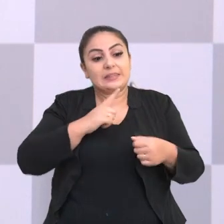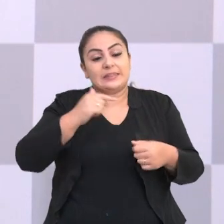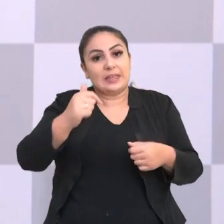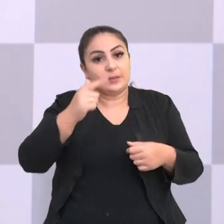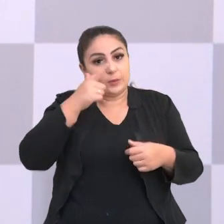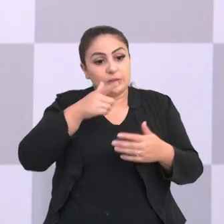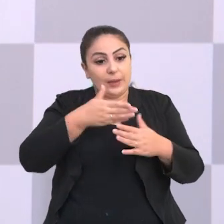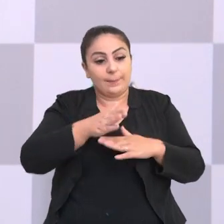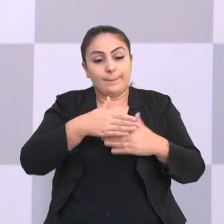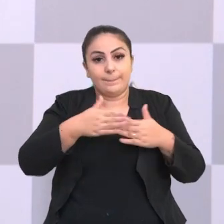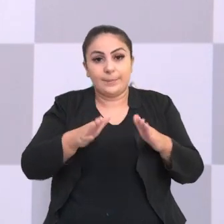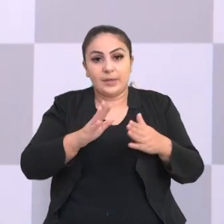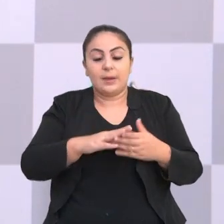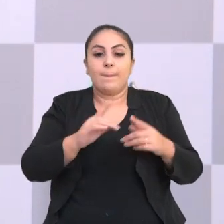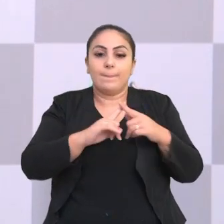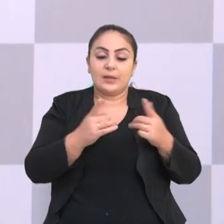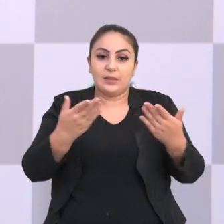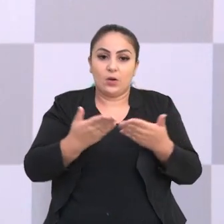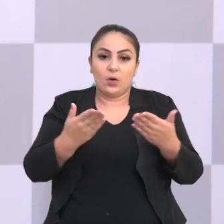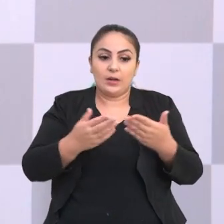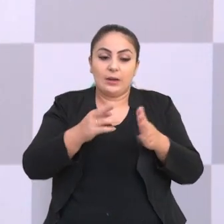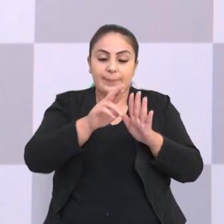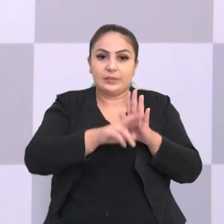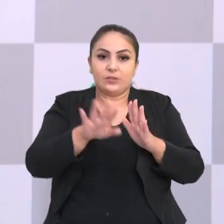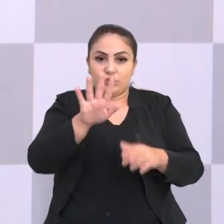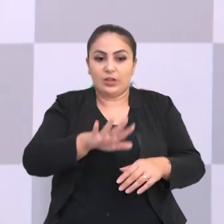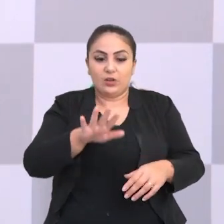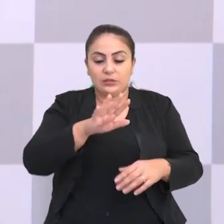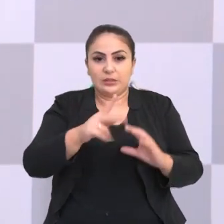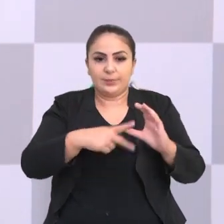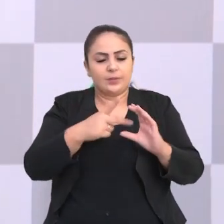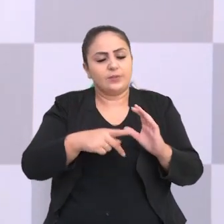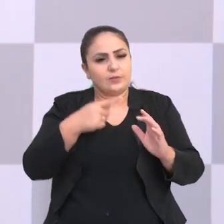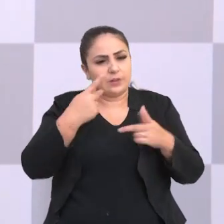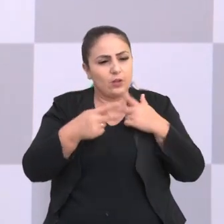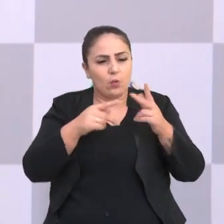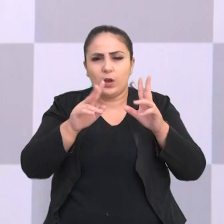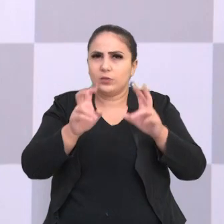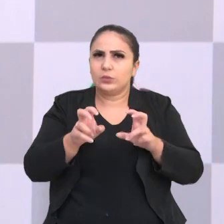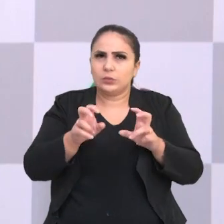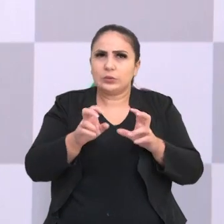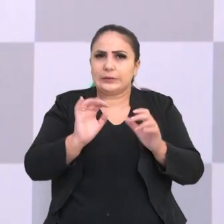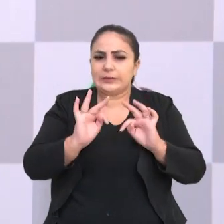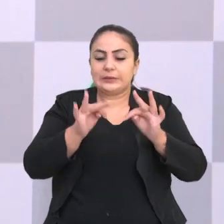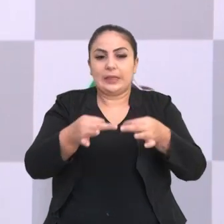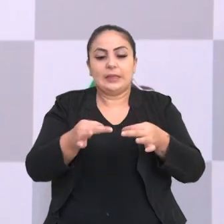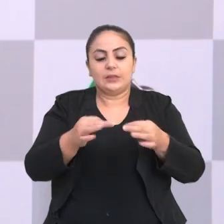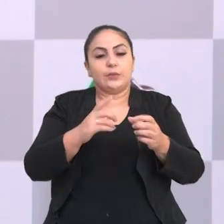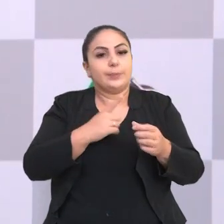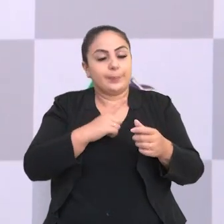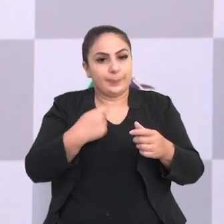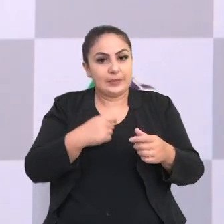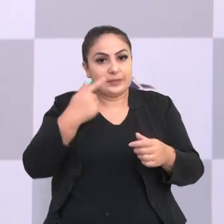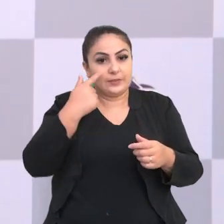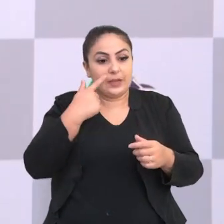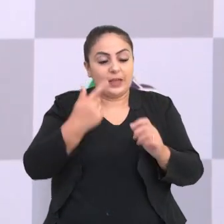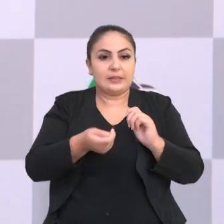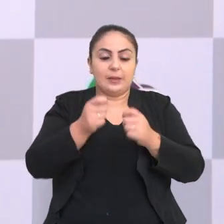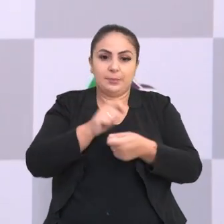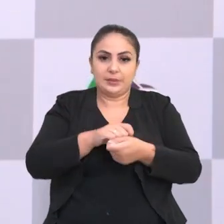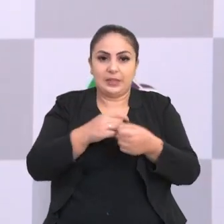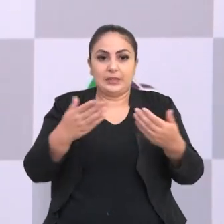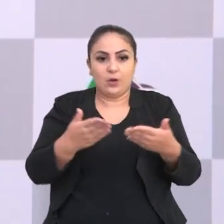né? E agora parece que a Procuradoria da Câmara levantou alguma questão assim técnica que teria que